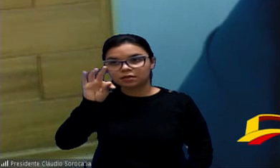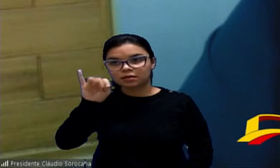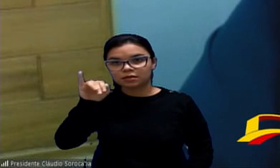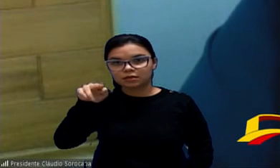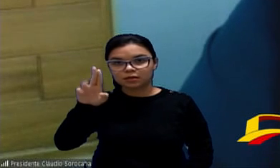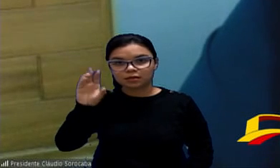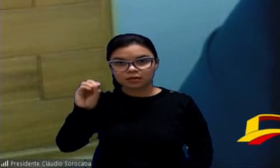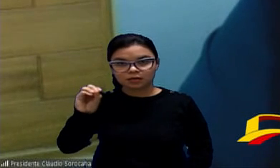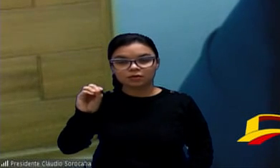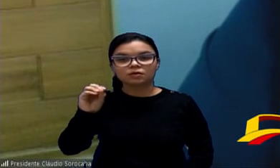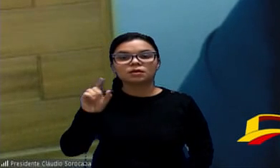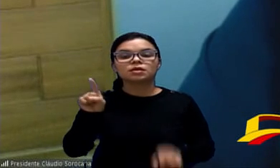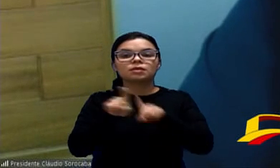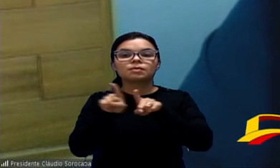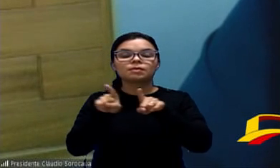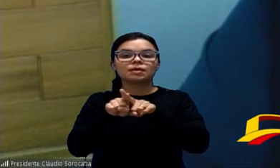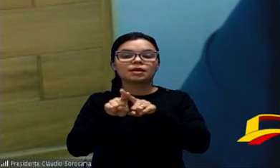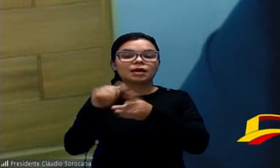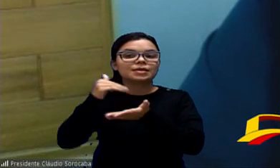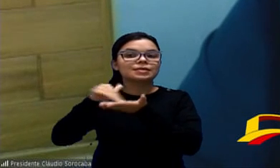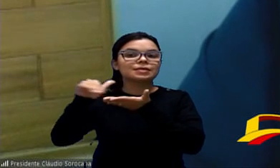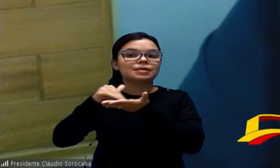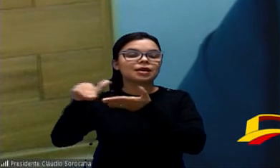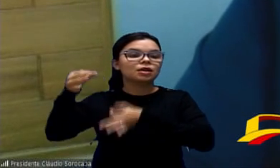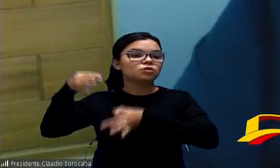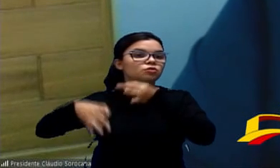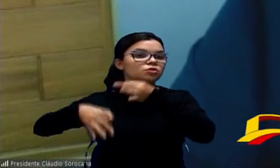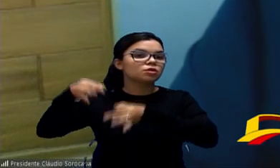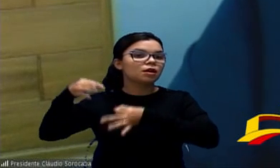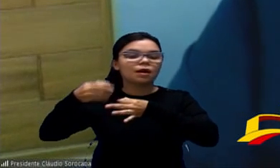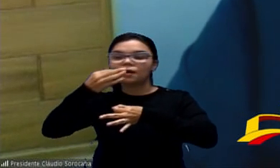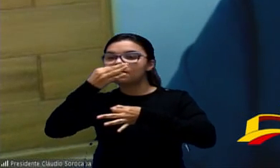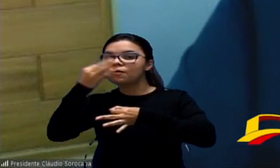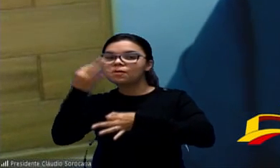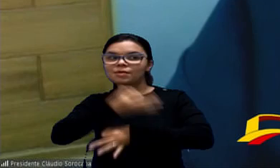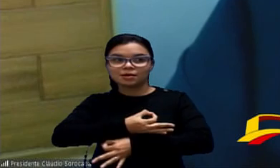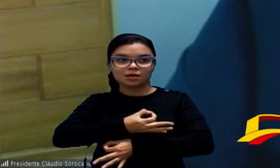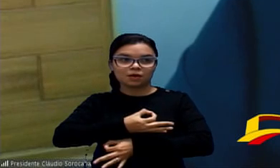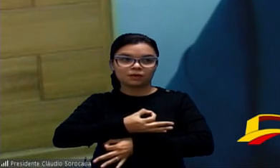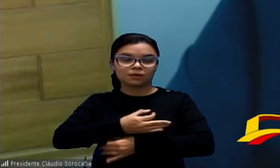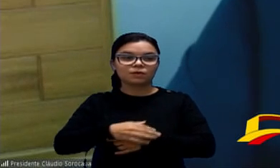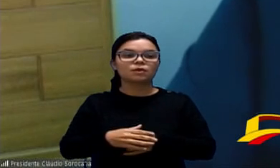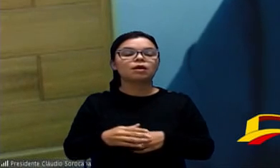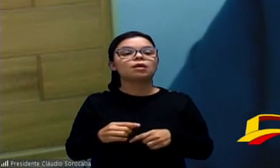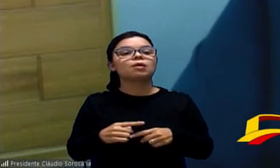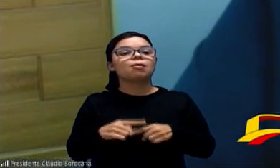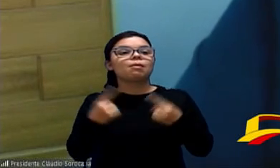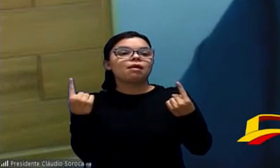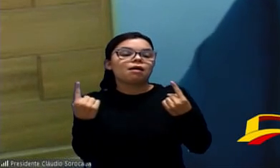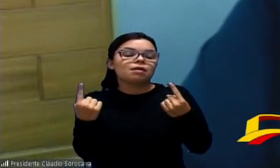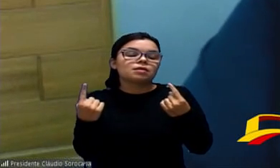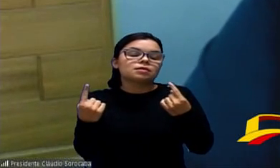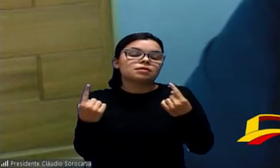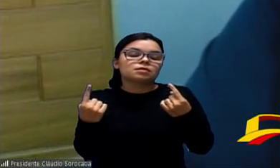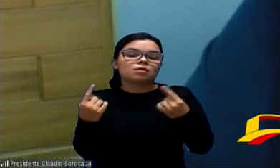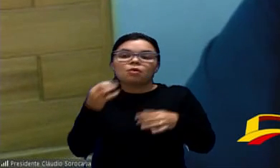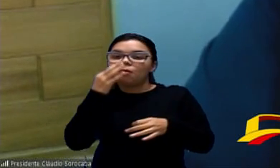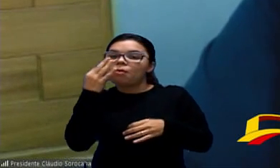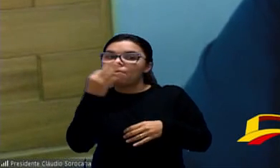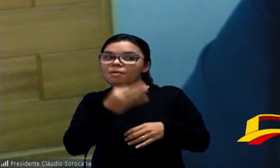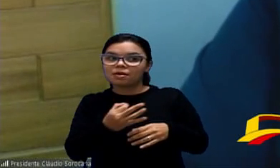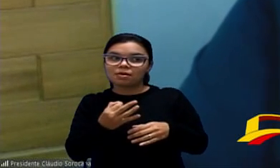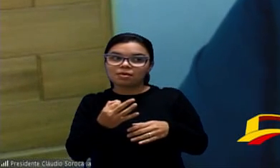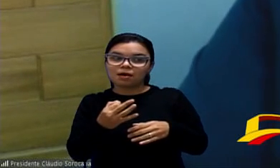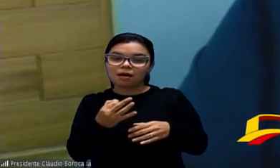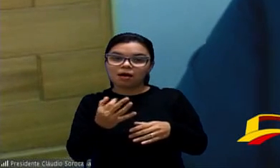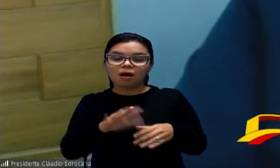a Secretaria Jurídica, ela é opinativa, né? Então, o pessoal tem que estar certo. Mas quando ela opina para um lado que